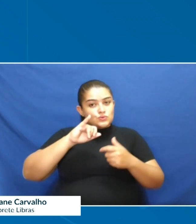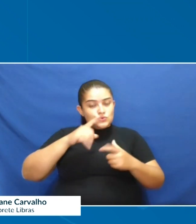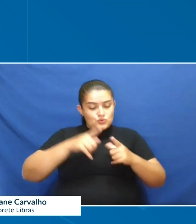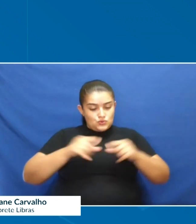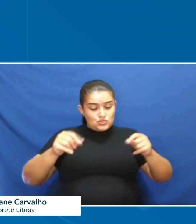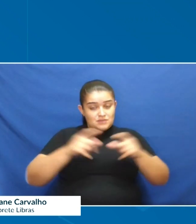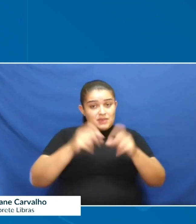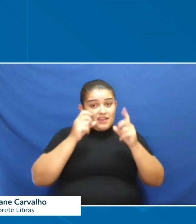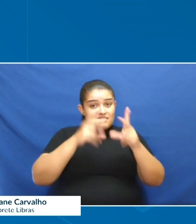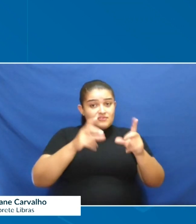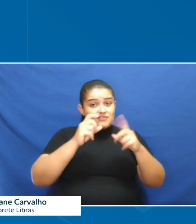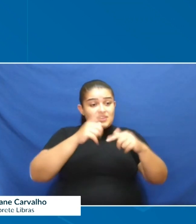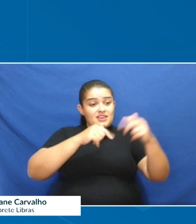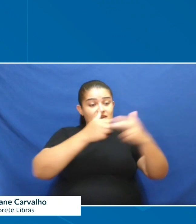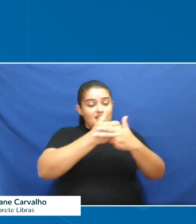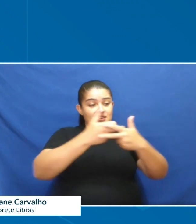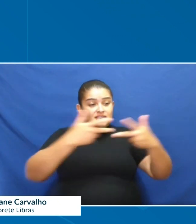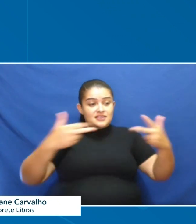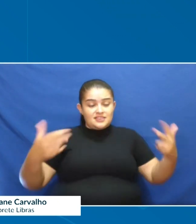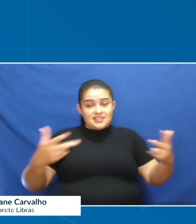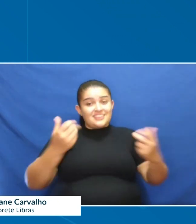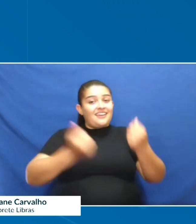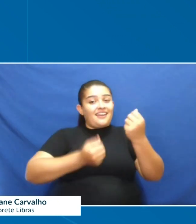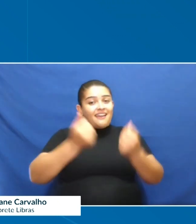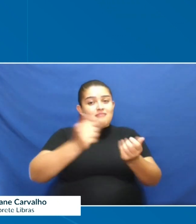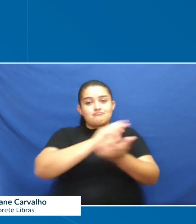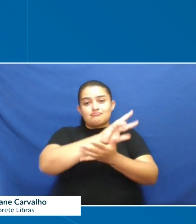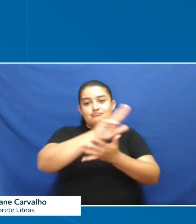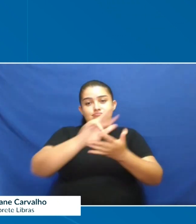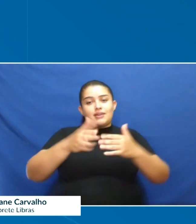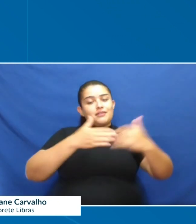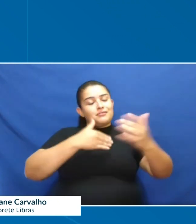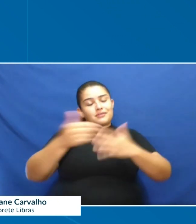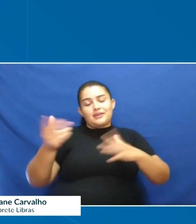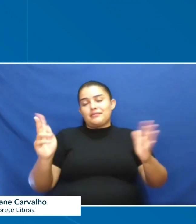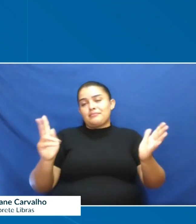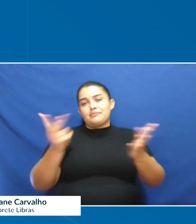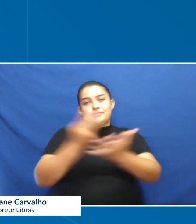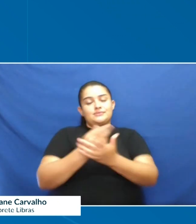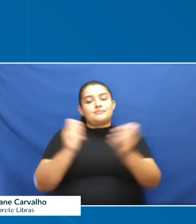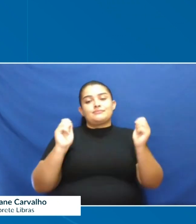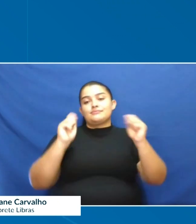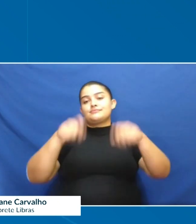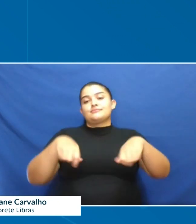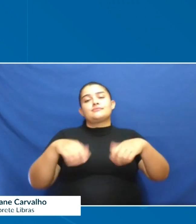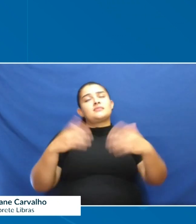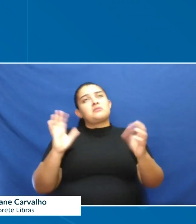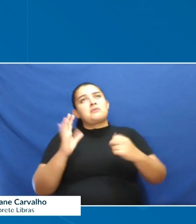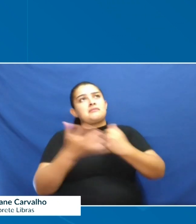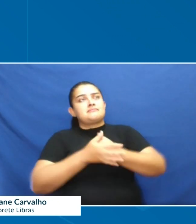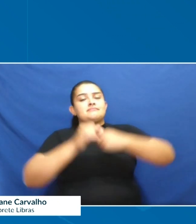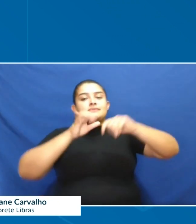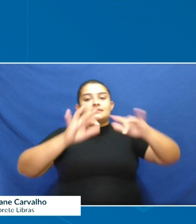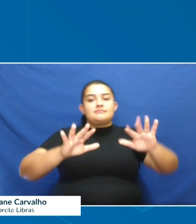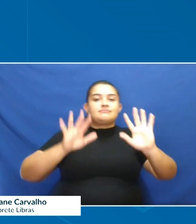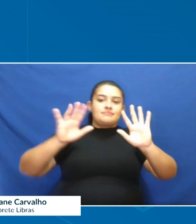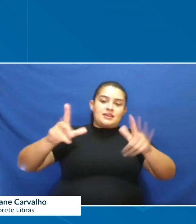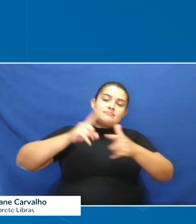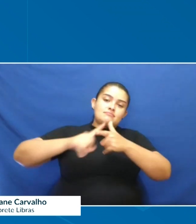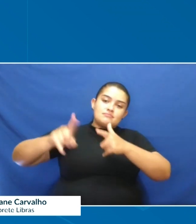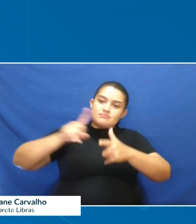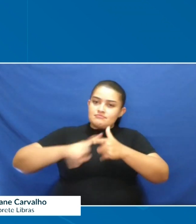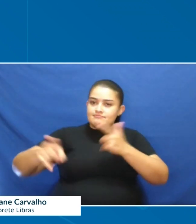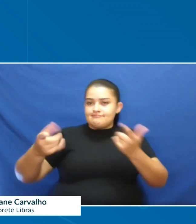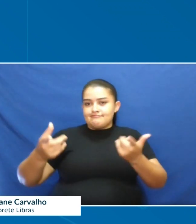peças para máquinas e automóveis. Então, a qualquer momento isso pode acontecer, não uma pandemia, mas